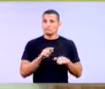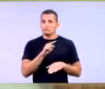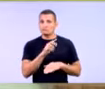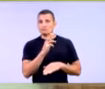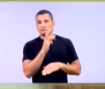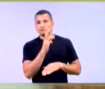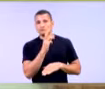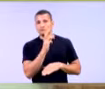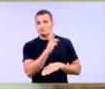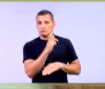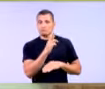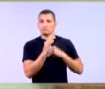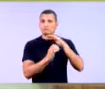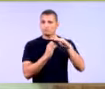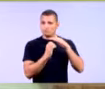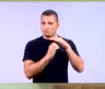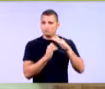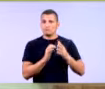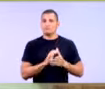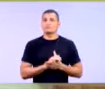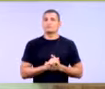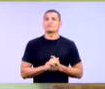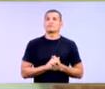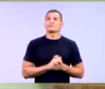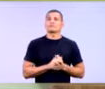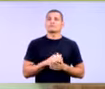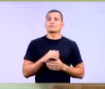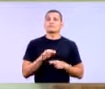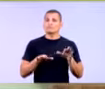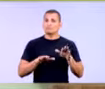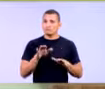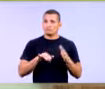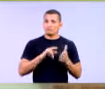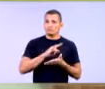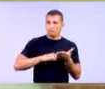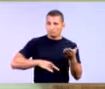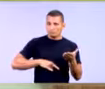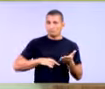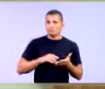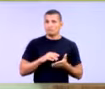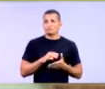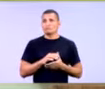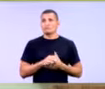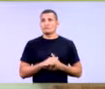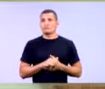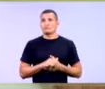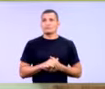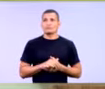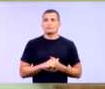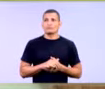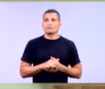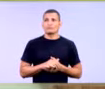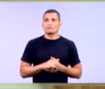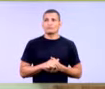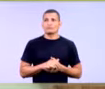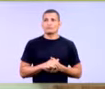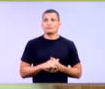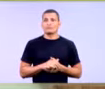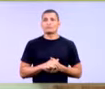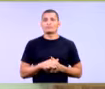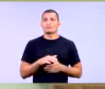termo, né, que é o termo de compromisso tripartite, ou vai ficar a cargo também da disposição de